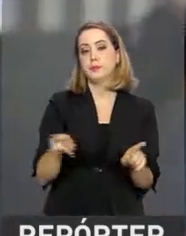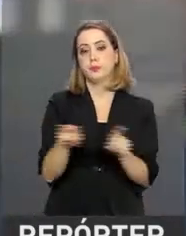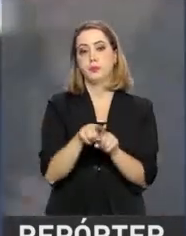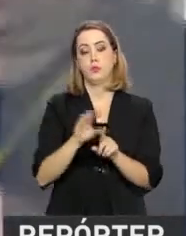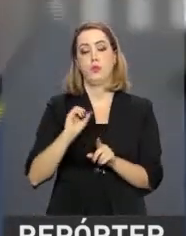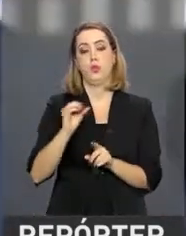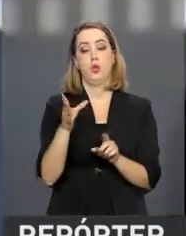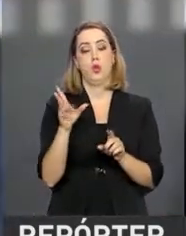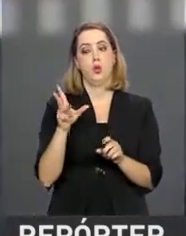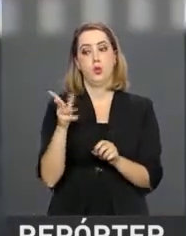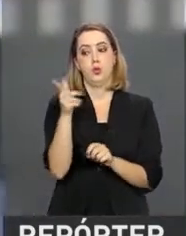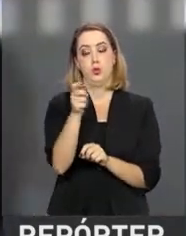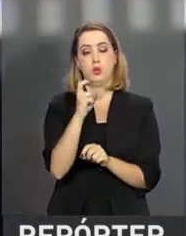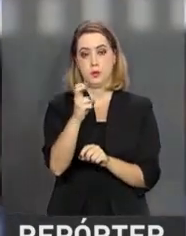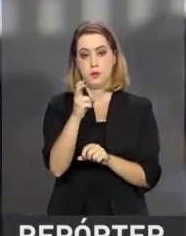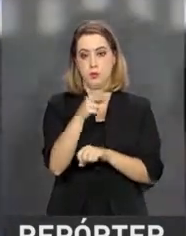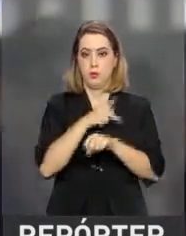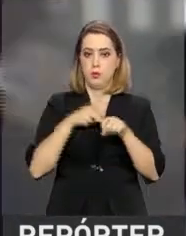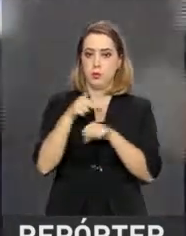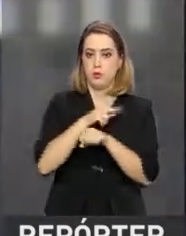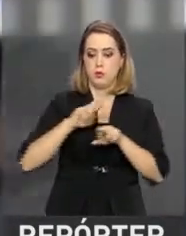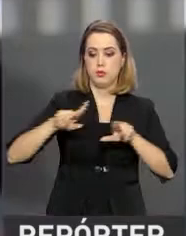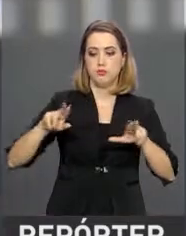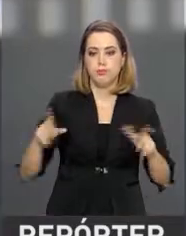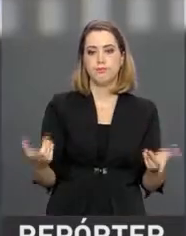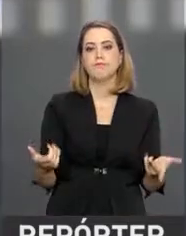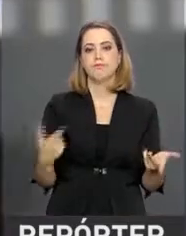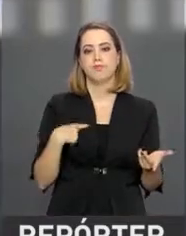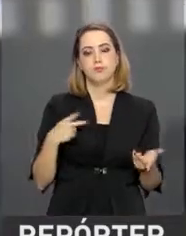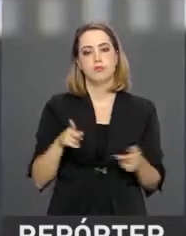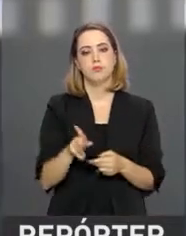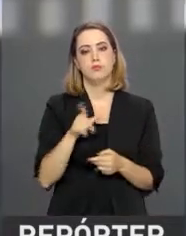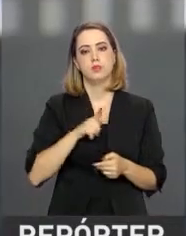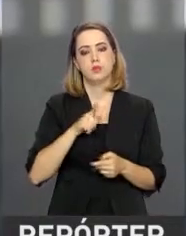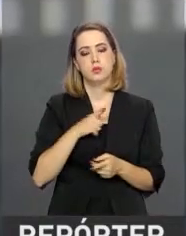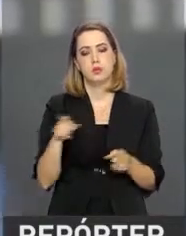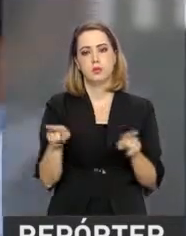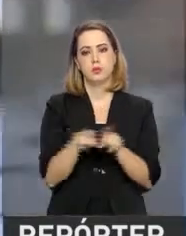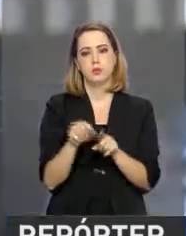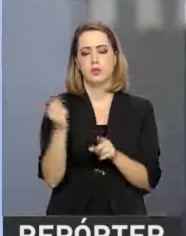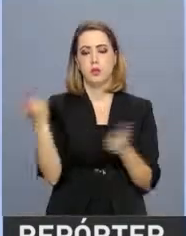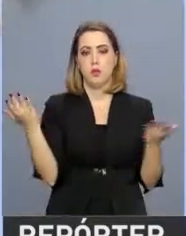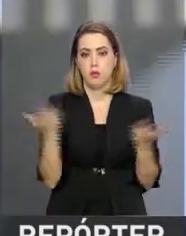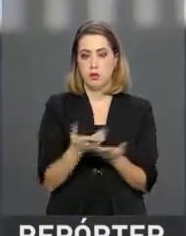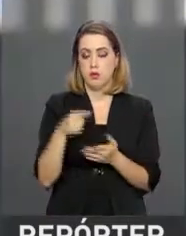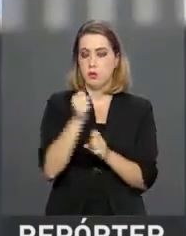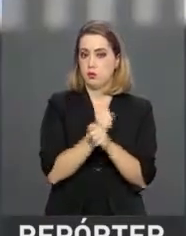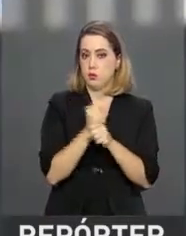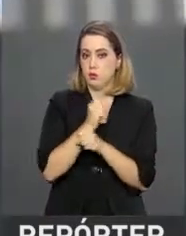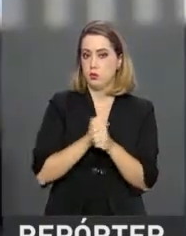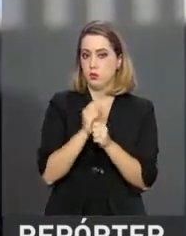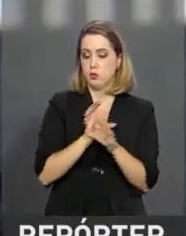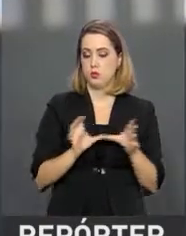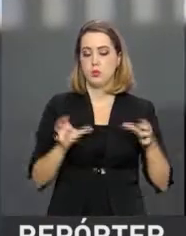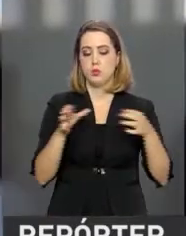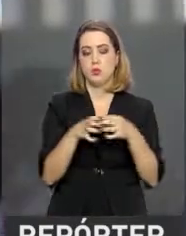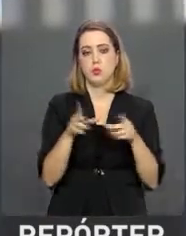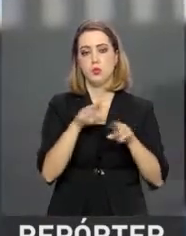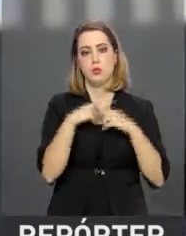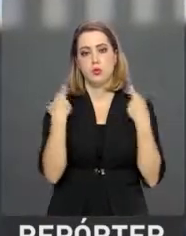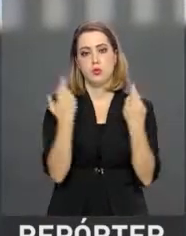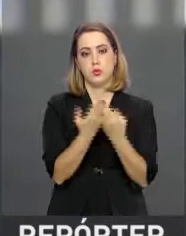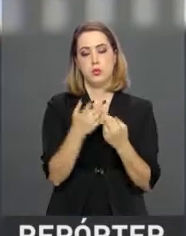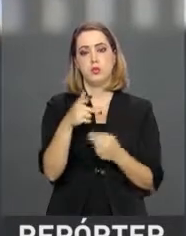china nova délhi na índia durban na áfrica do sul fortaleza e o fará na rússia neste ano a cúpula será na cidade de